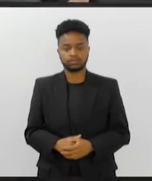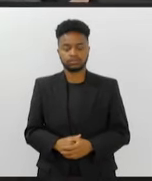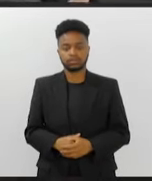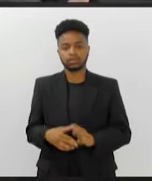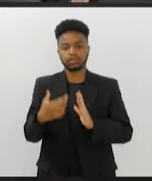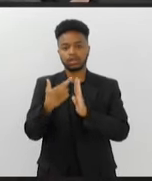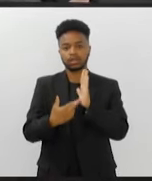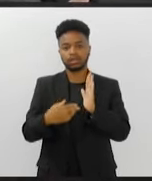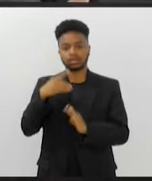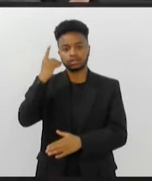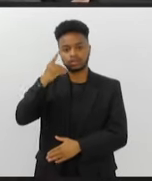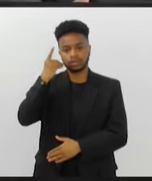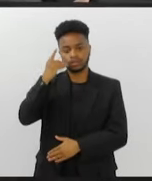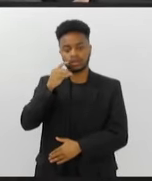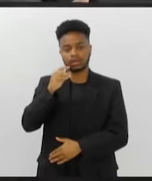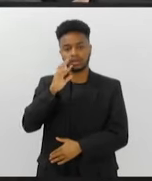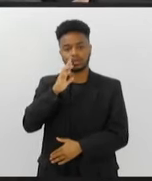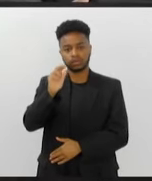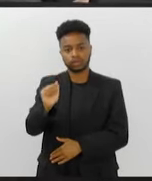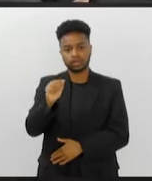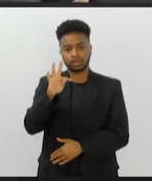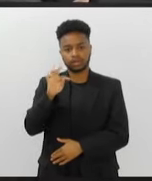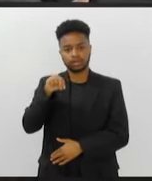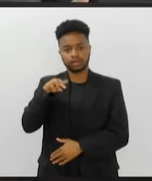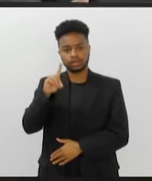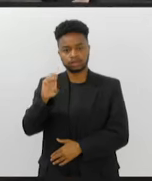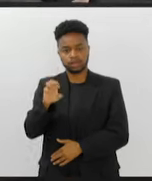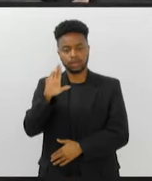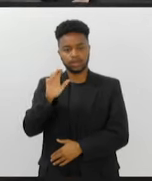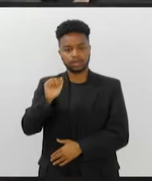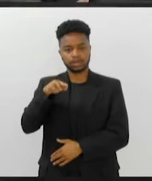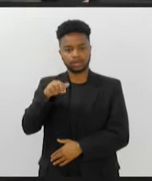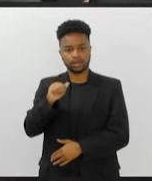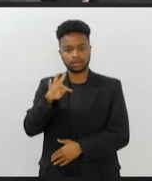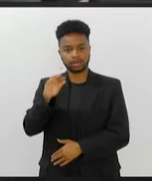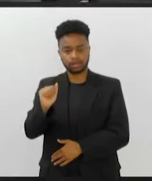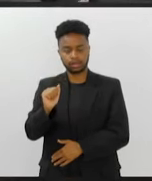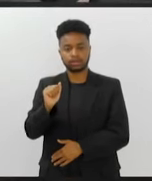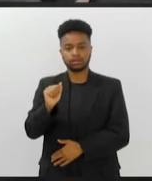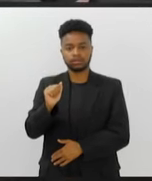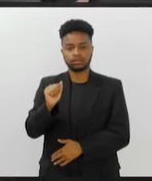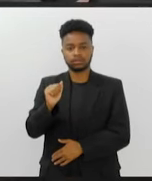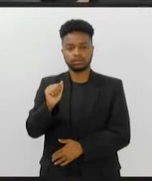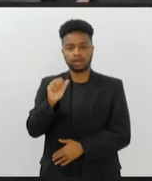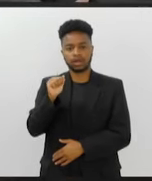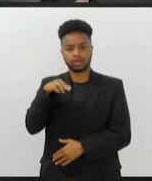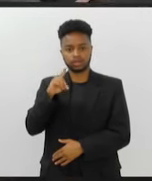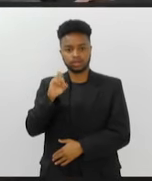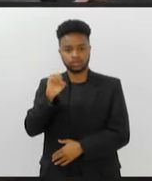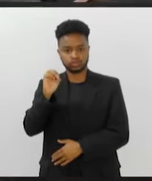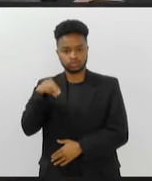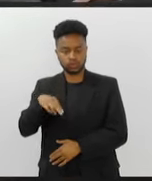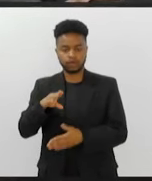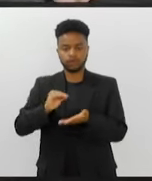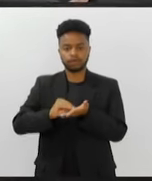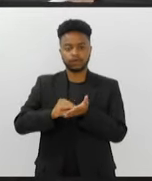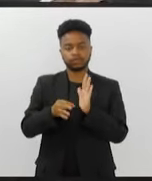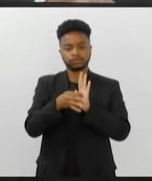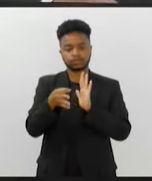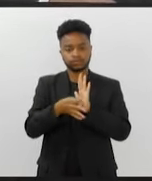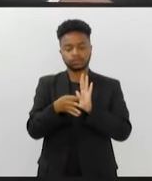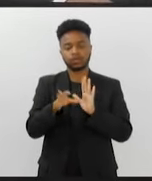dos deputados Rodrigo Amorim, Tande Vieira, Renata Souza, Anderson Moraes e Rodrigo Amorim, pendendo de pareceres das comissões de